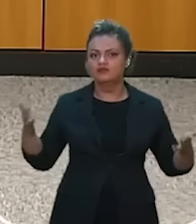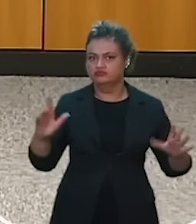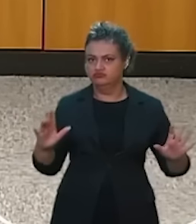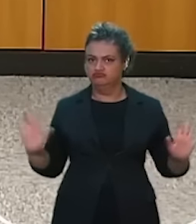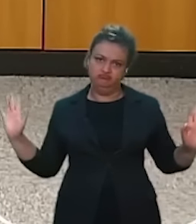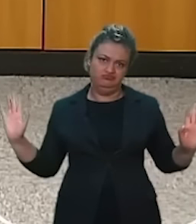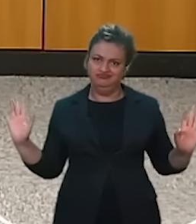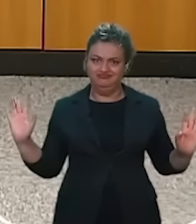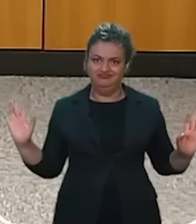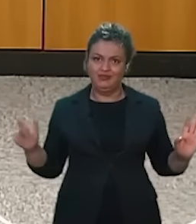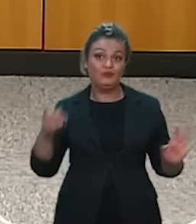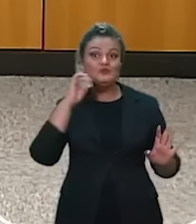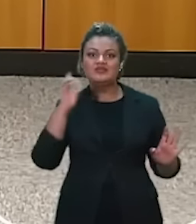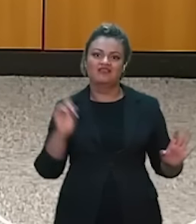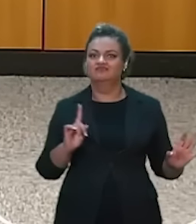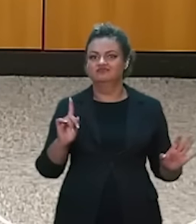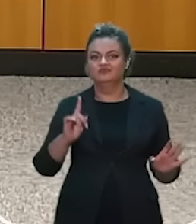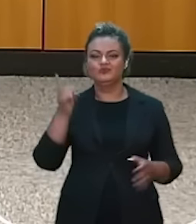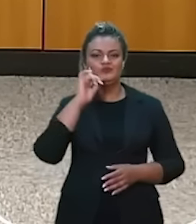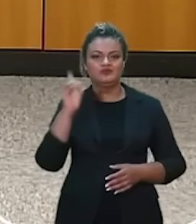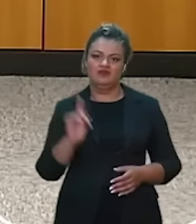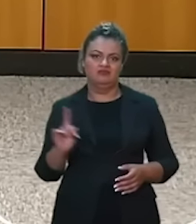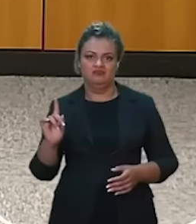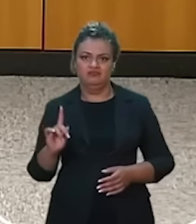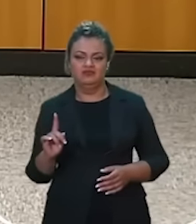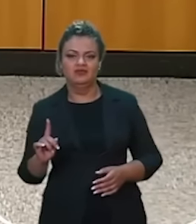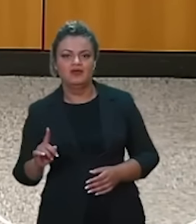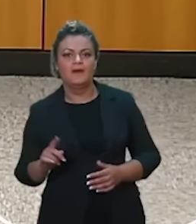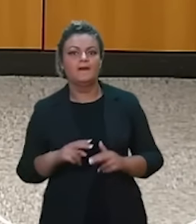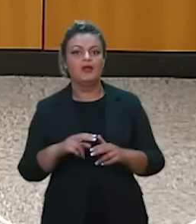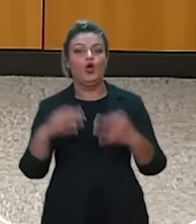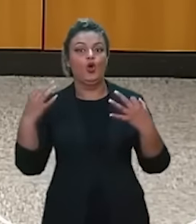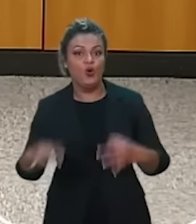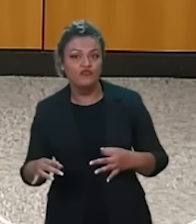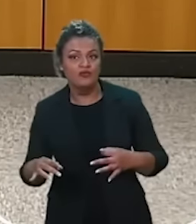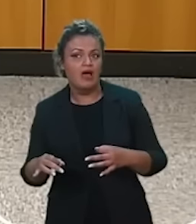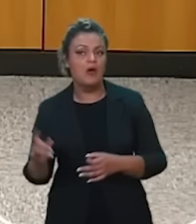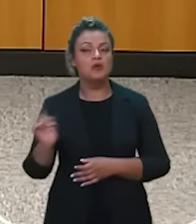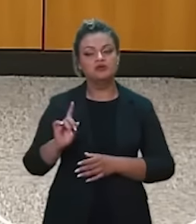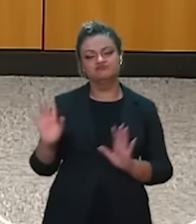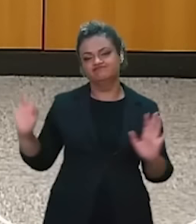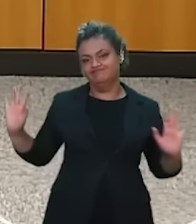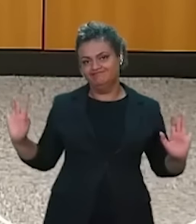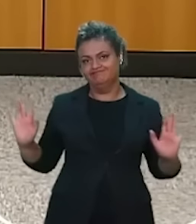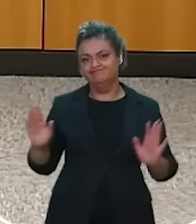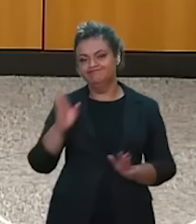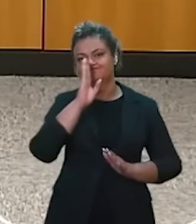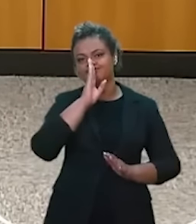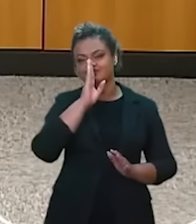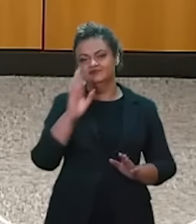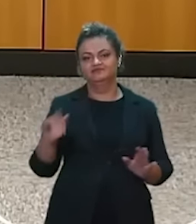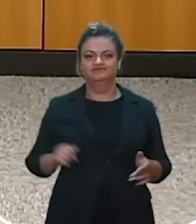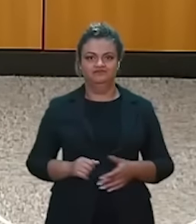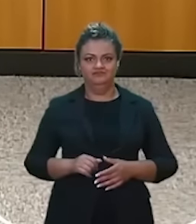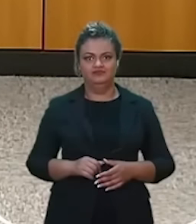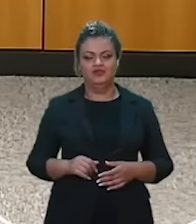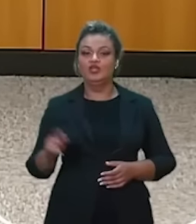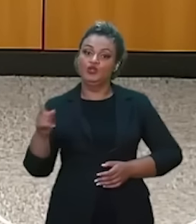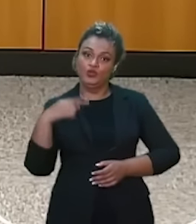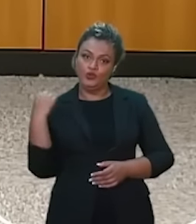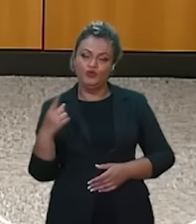porque eu não tenho esse conhecimento eu não posso portanto nem confirmar nem negar é algo que todos nós